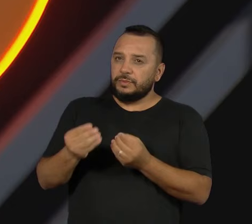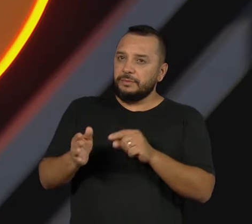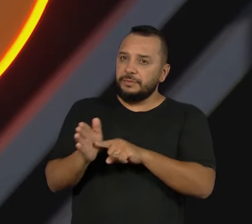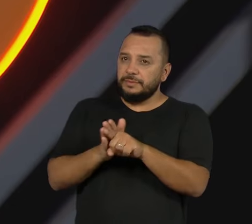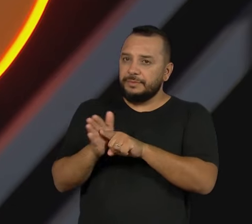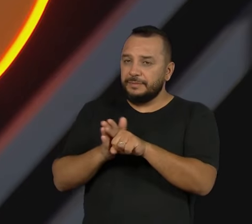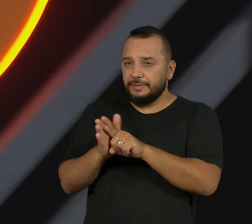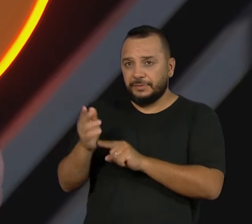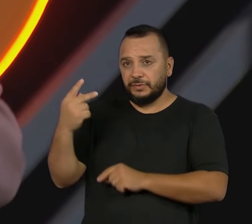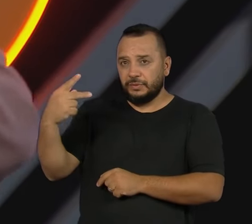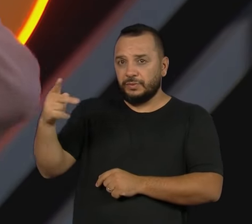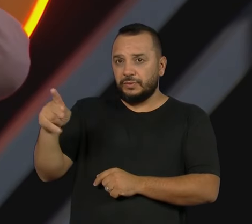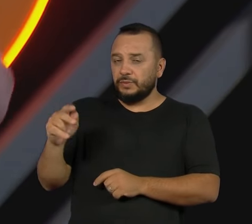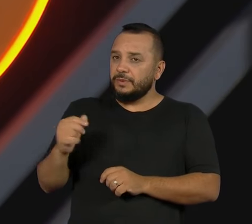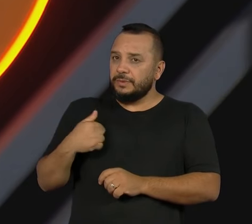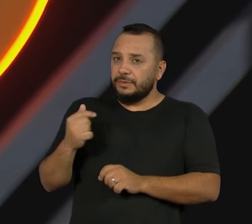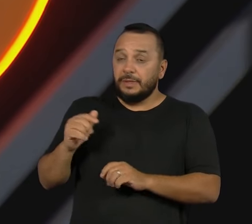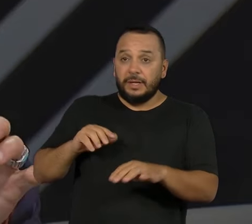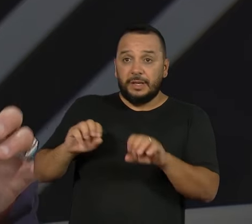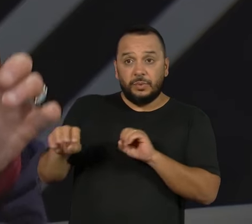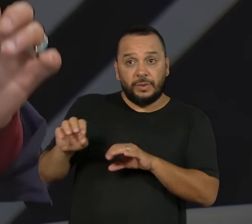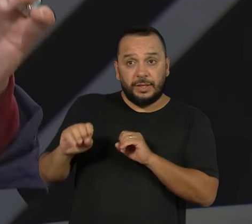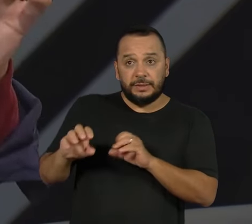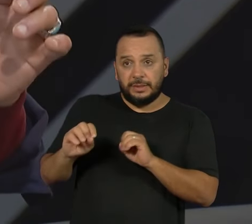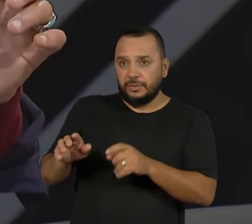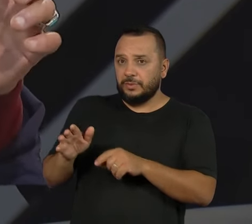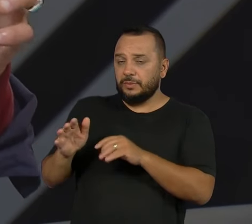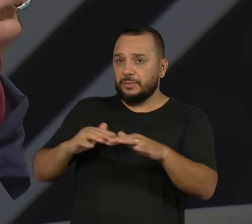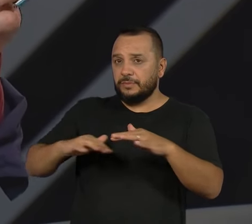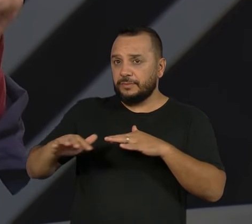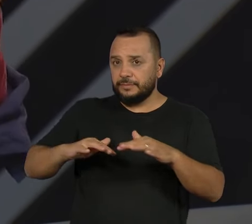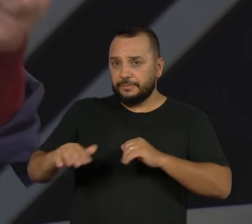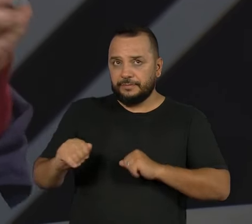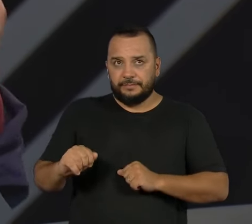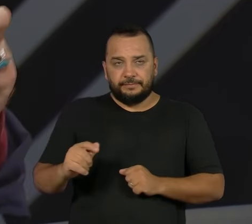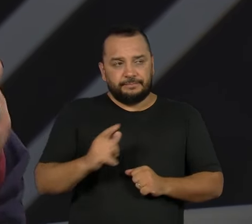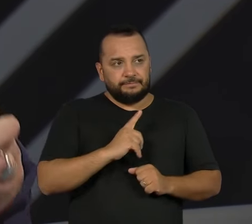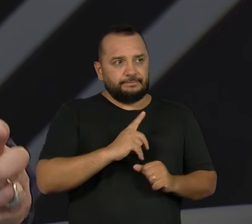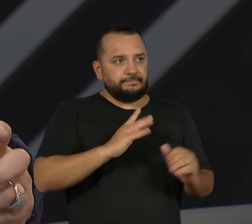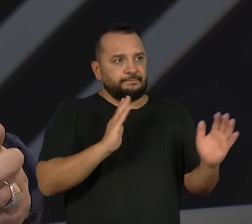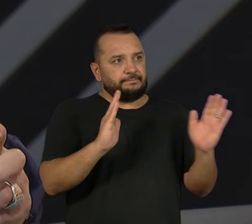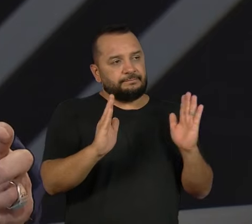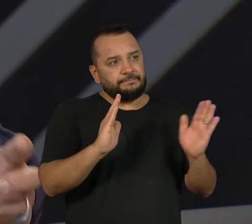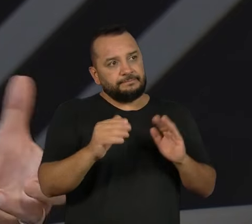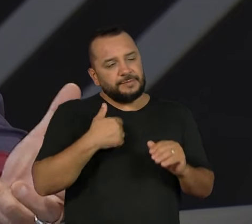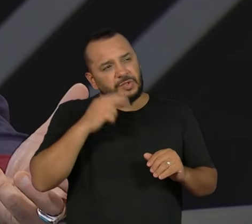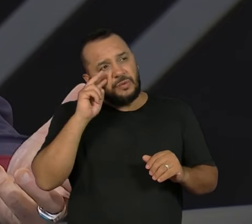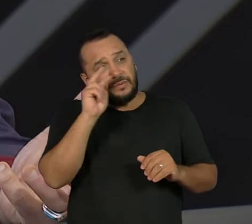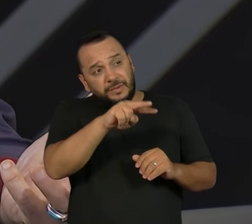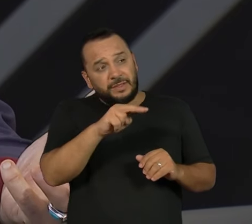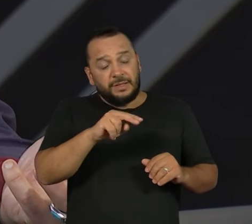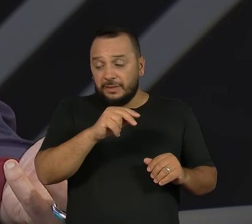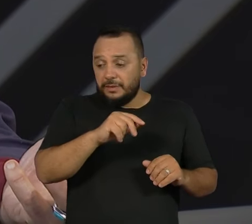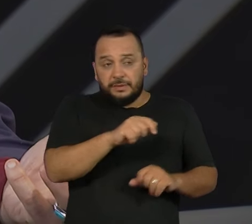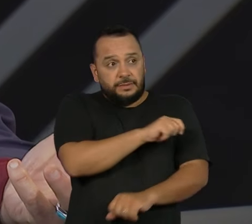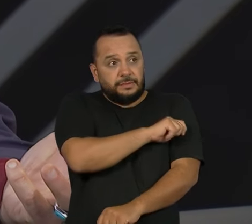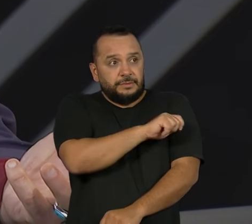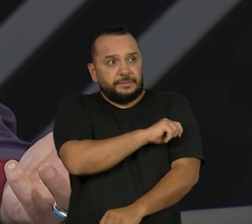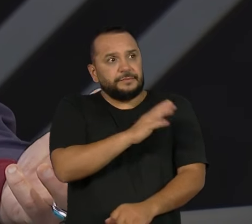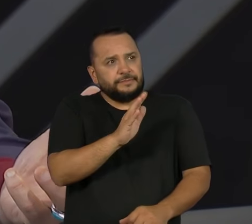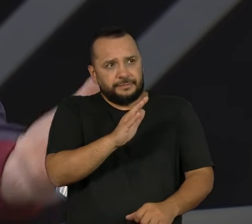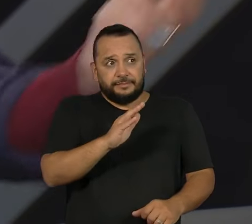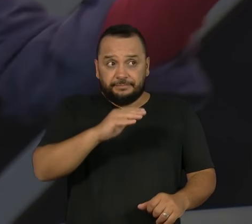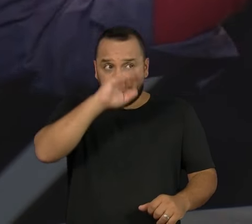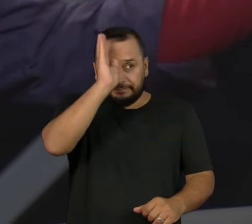a educação do movimento. Nesse período, quando eu olhava meu aluno, o brasileiro tem corpo